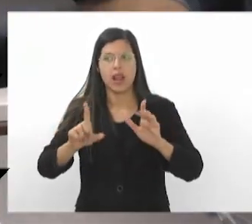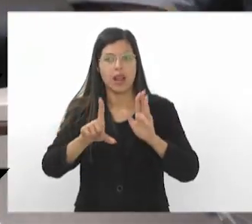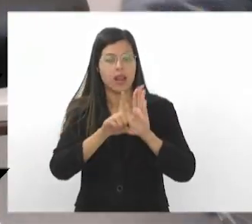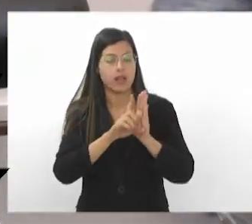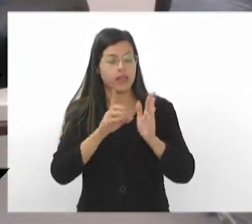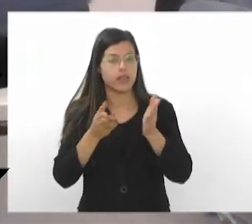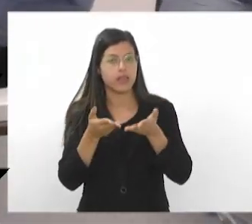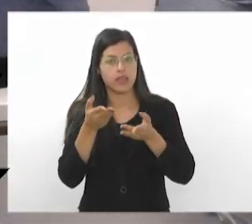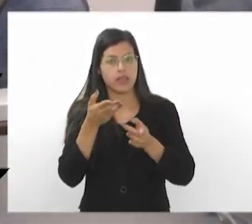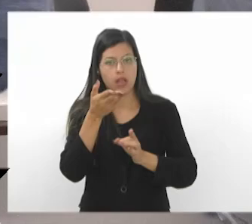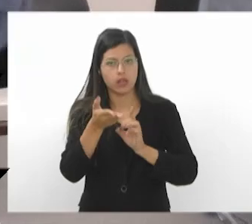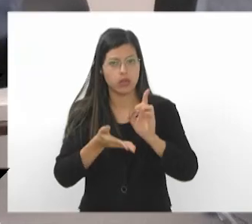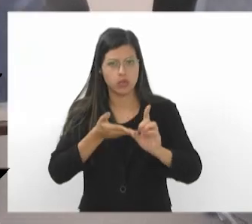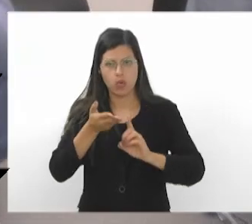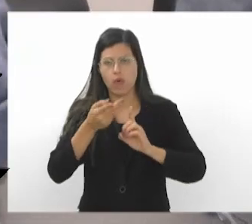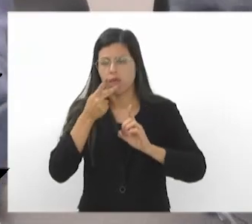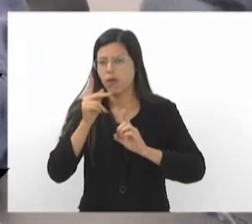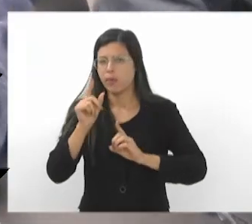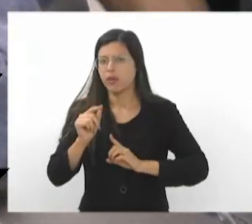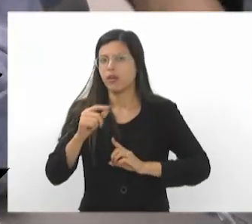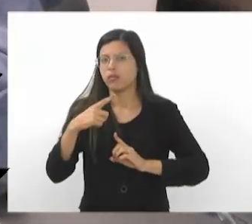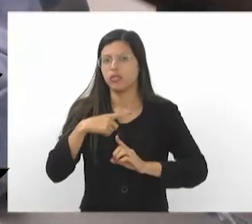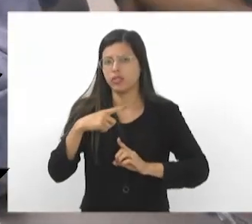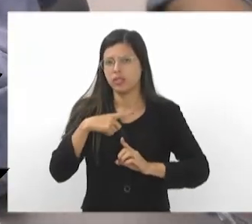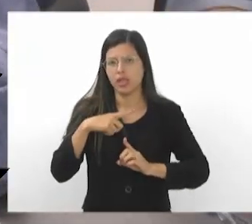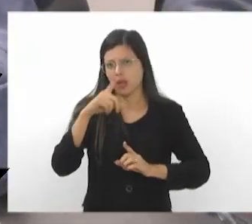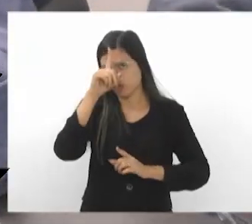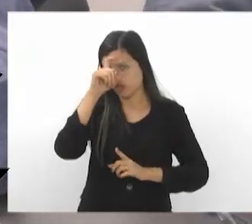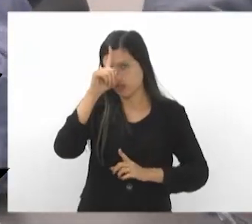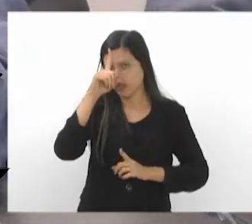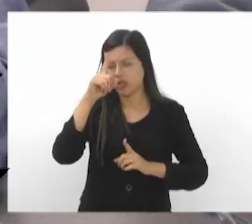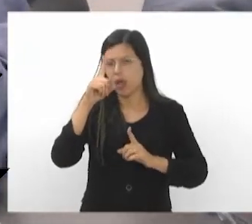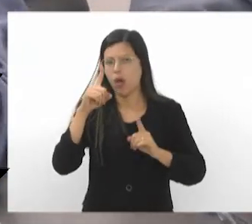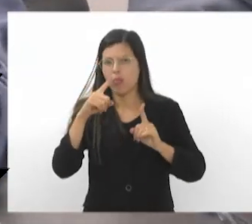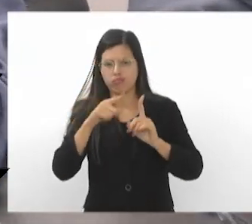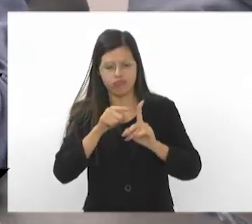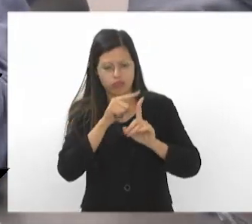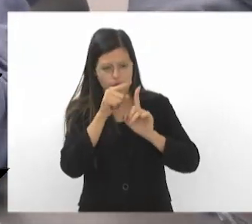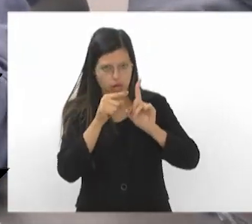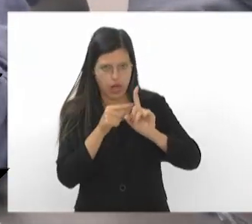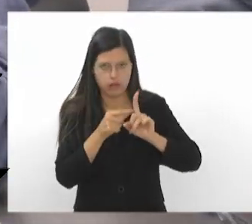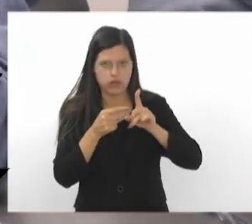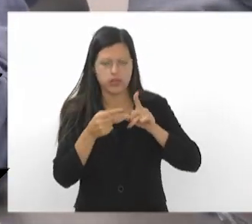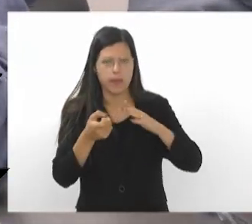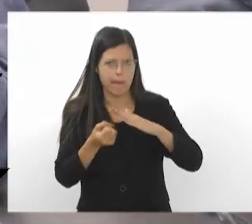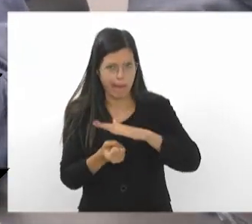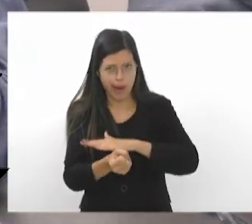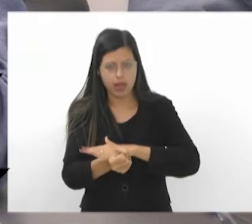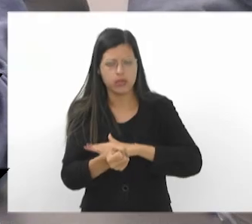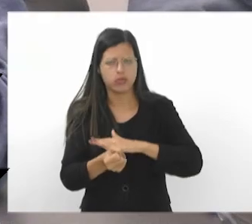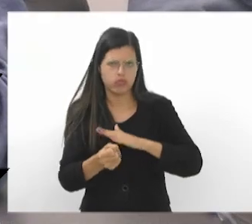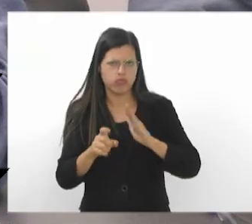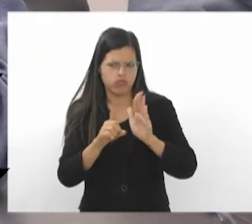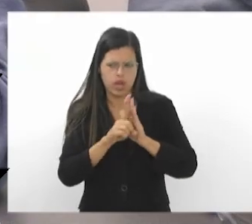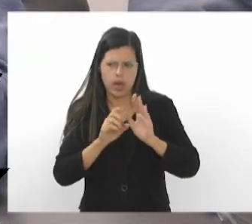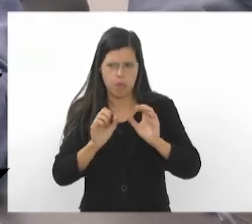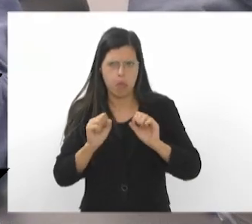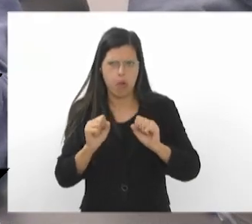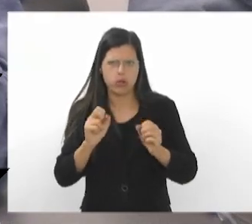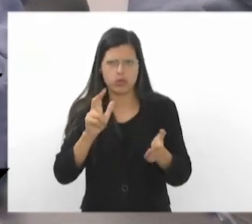doulas diz que aonde tem maternidade, se aplica a lei. Outro caso, nesse hospital, teve mais